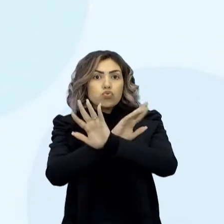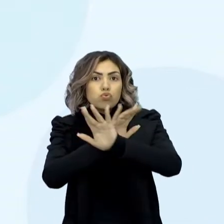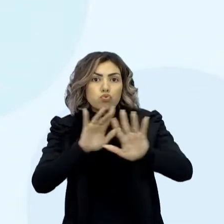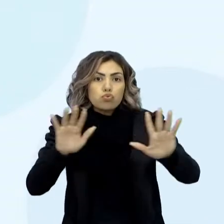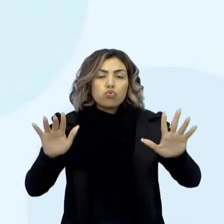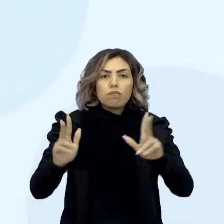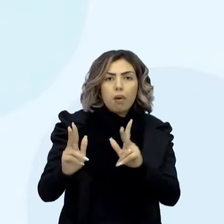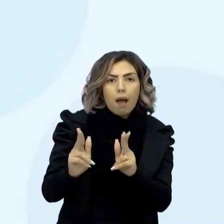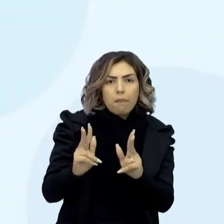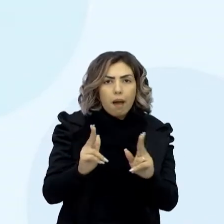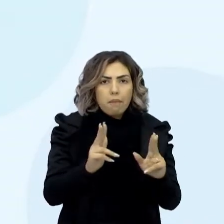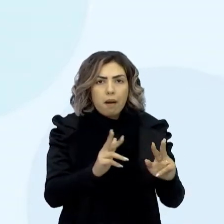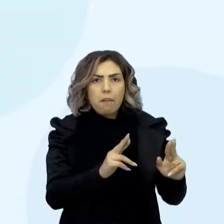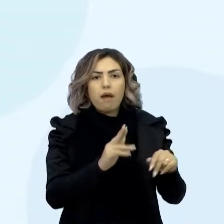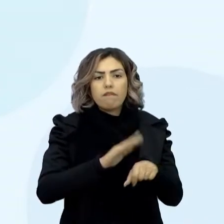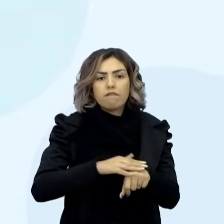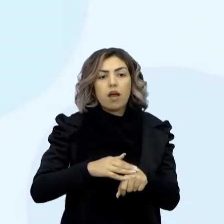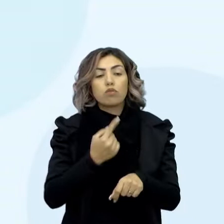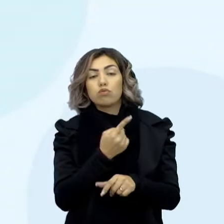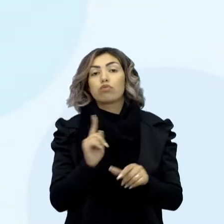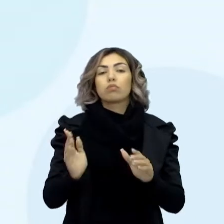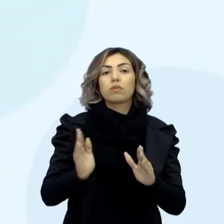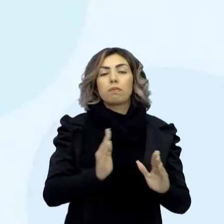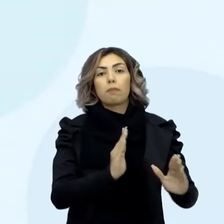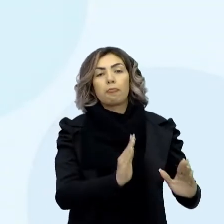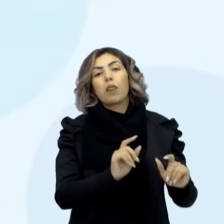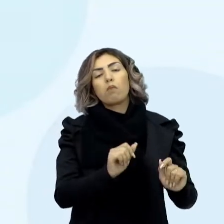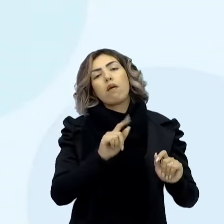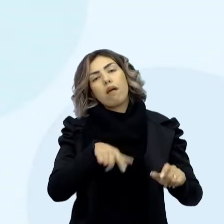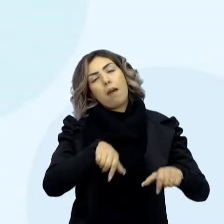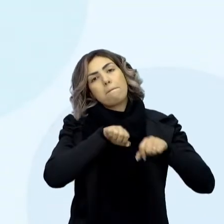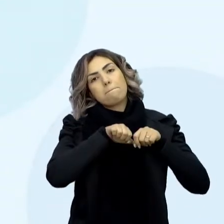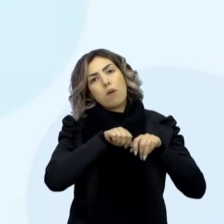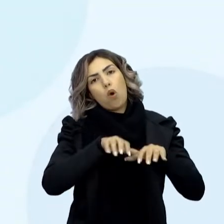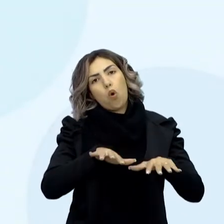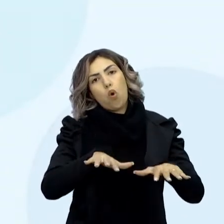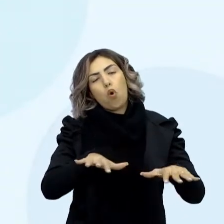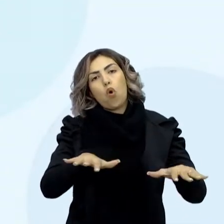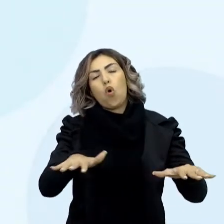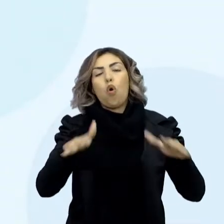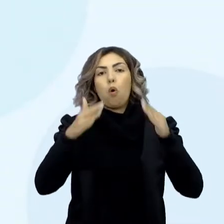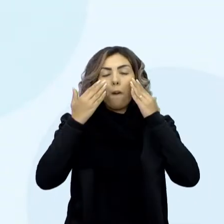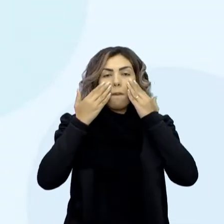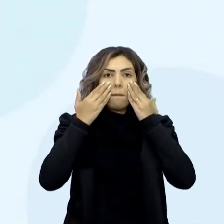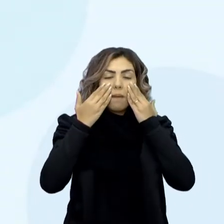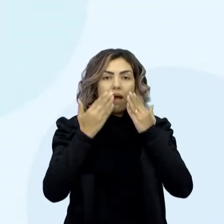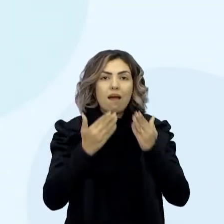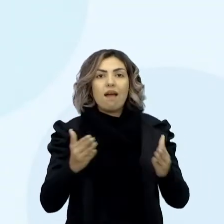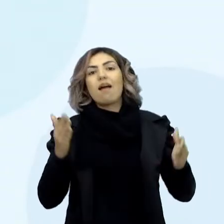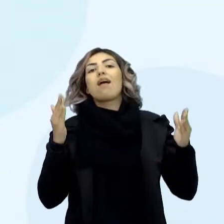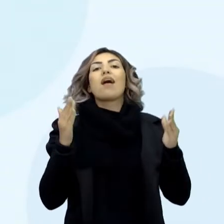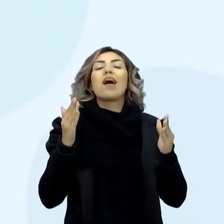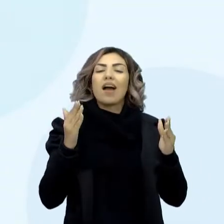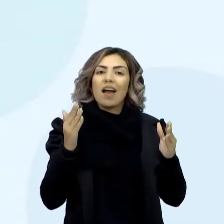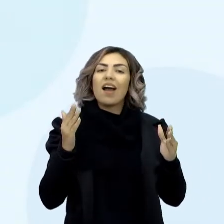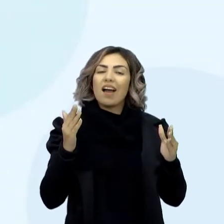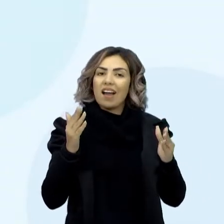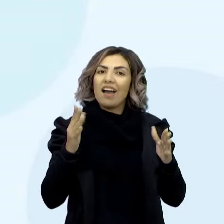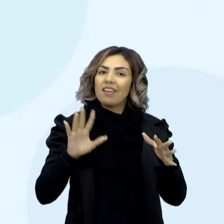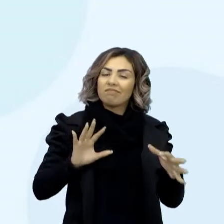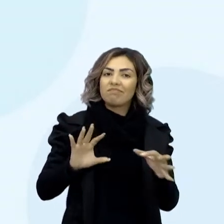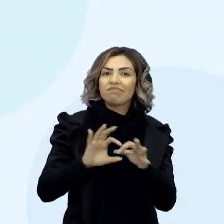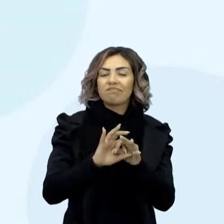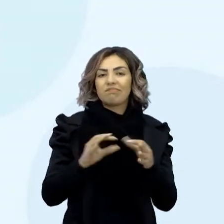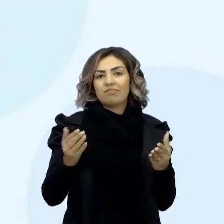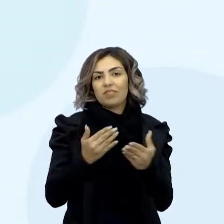a edição e por último é a distribuição, que é onde está mais evidente a ligação com o nosso componente que é a criação